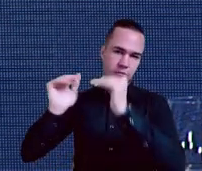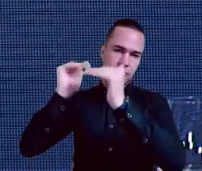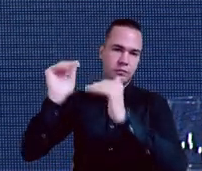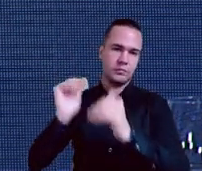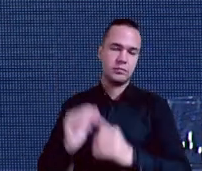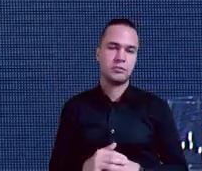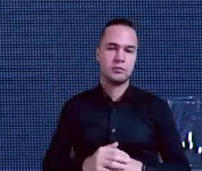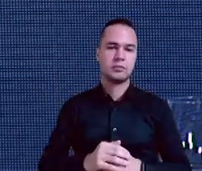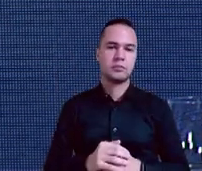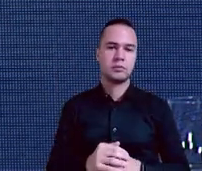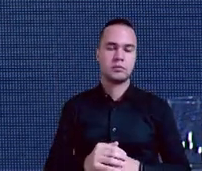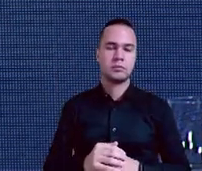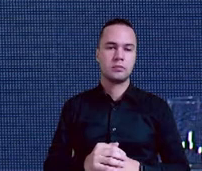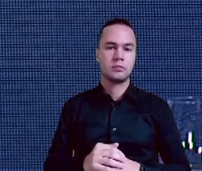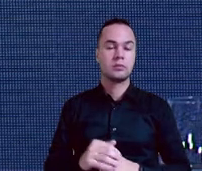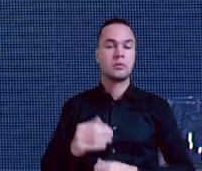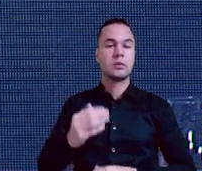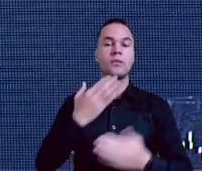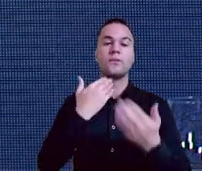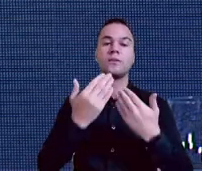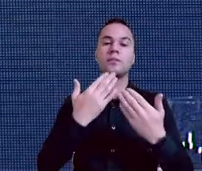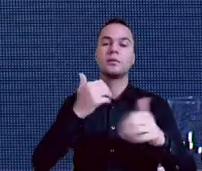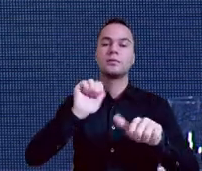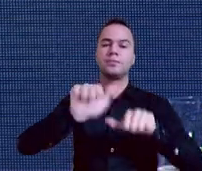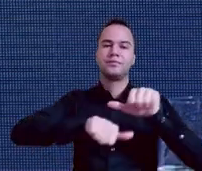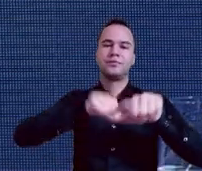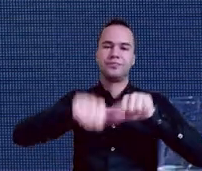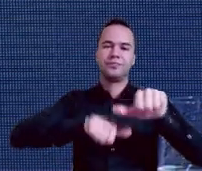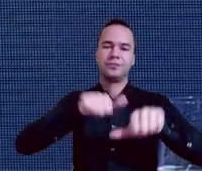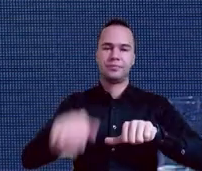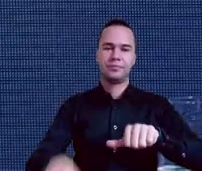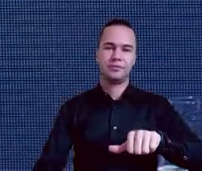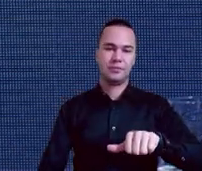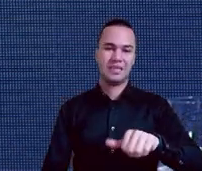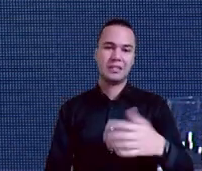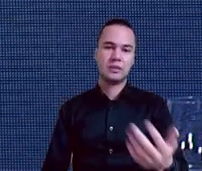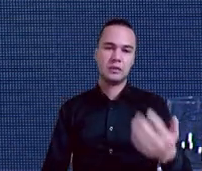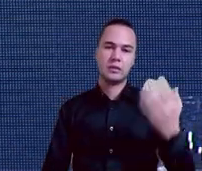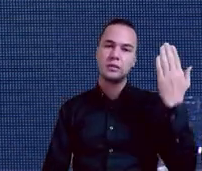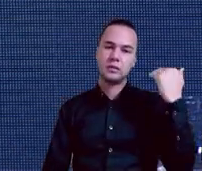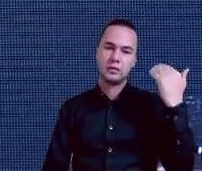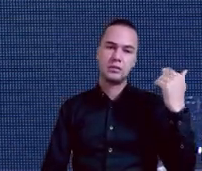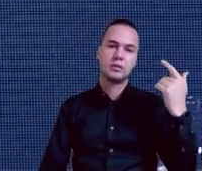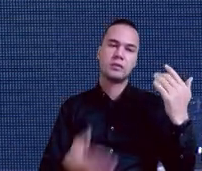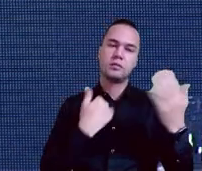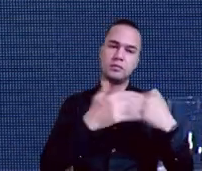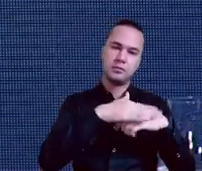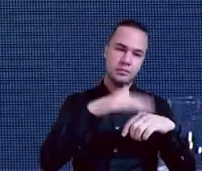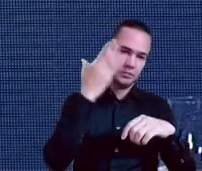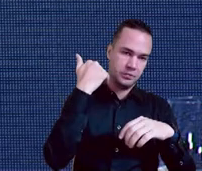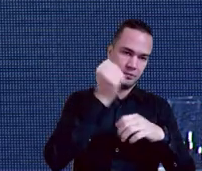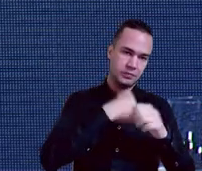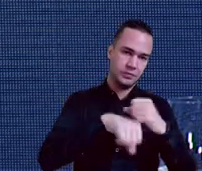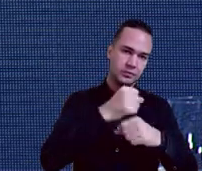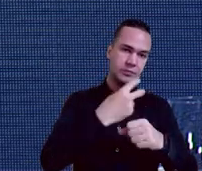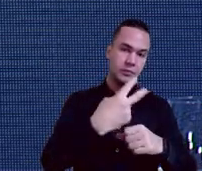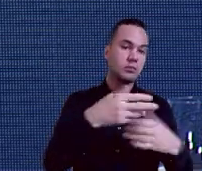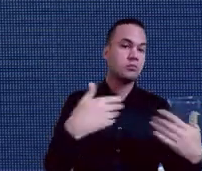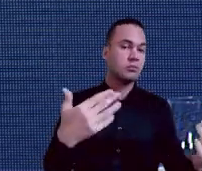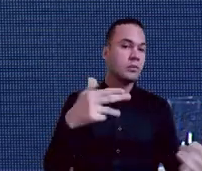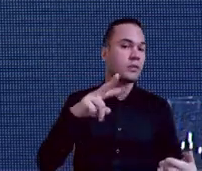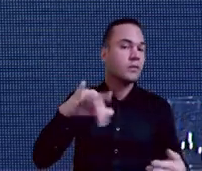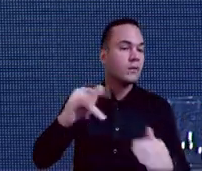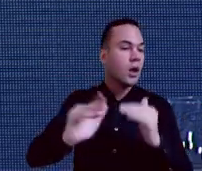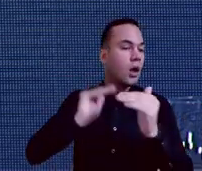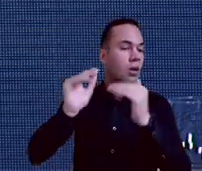cima a conversa mudou bastante então entre os papos a uns dois anos atrás eram E aí como que a gente vai fazer para crescer